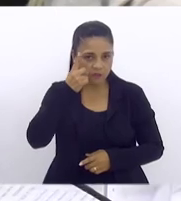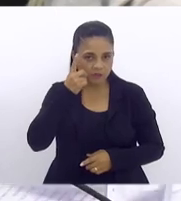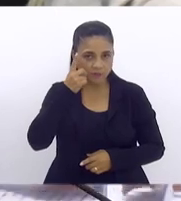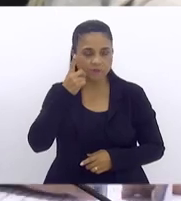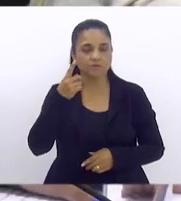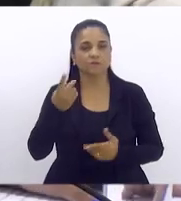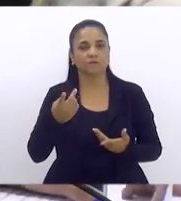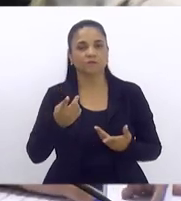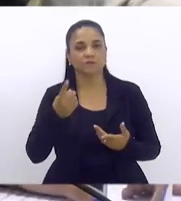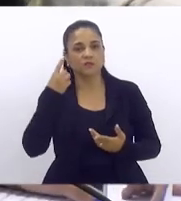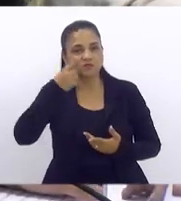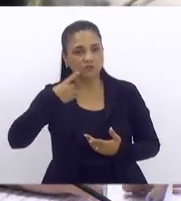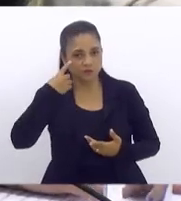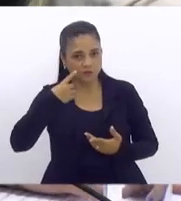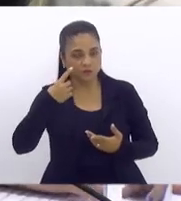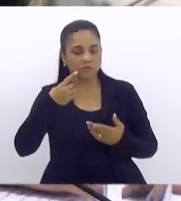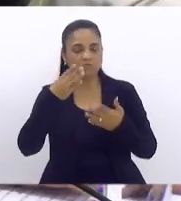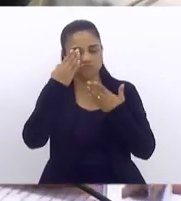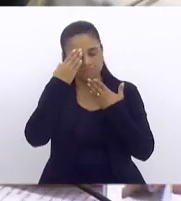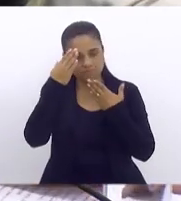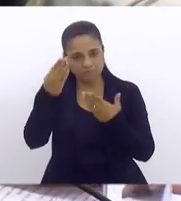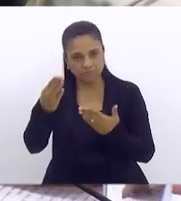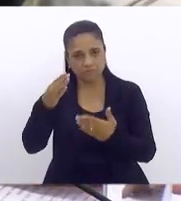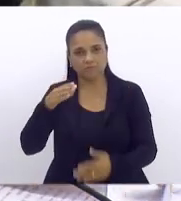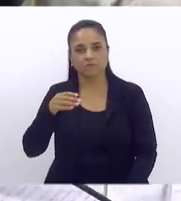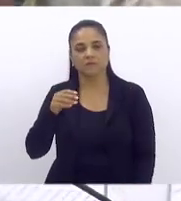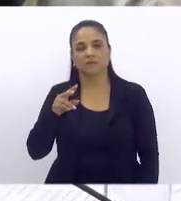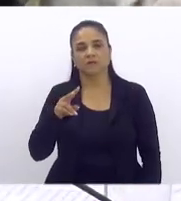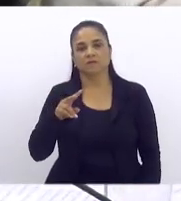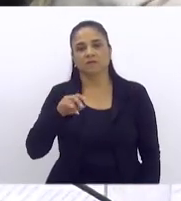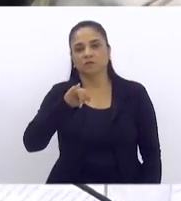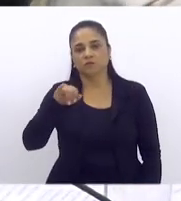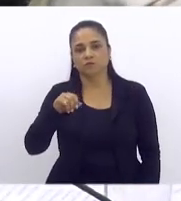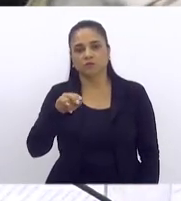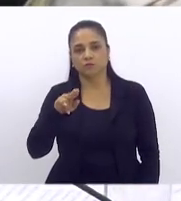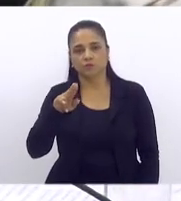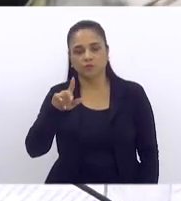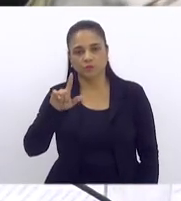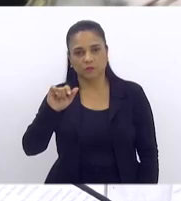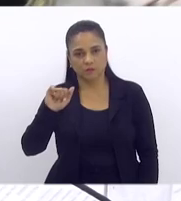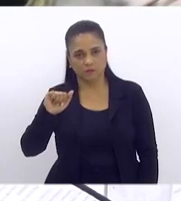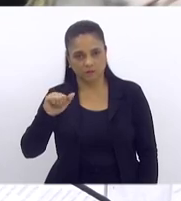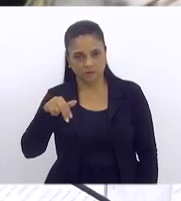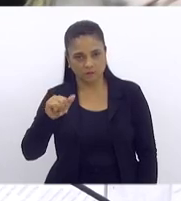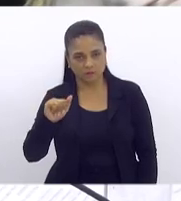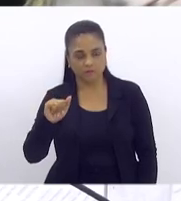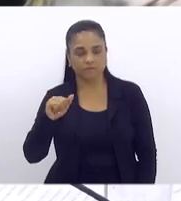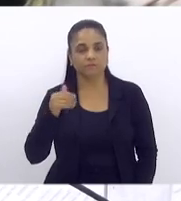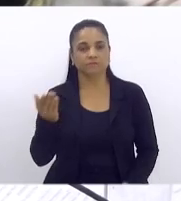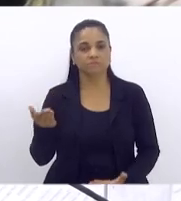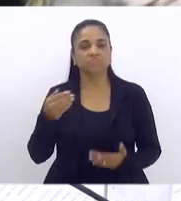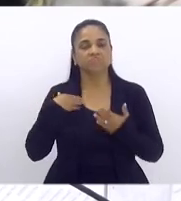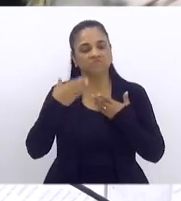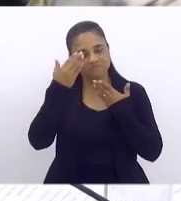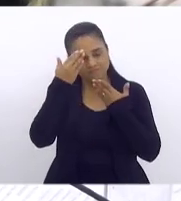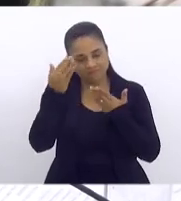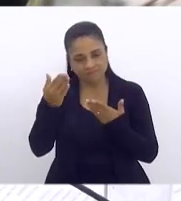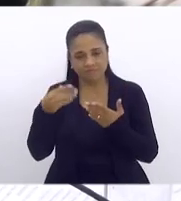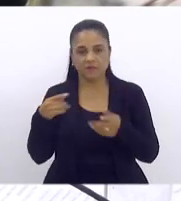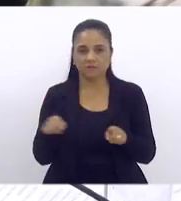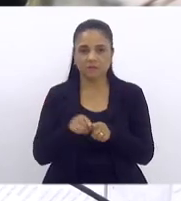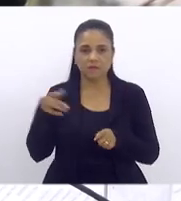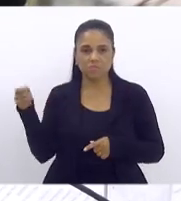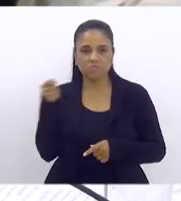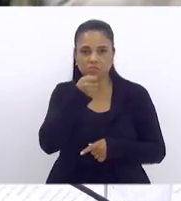Sanches pela sua presença. Nós havíamos também franqueado a palavra do dia de hoje ao senhor